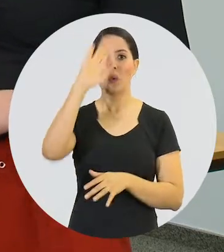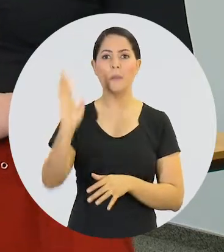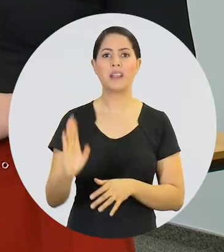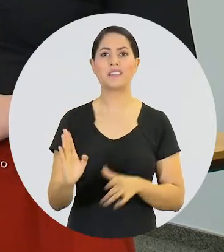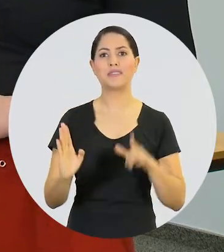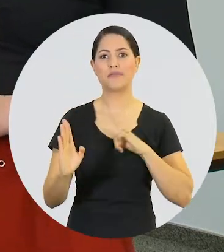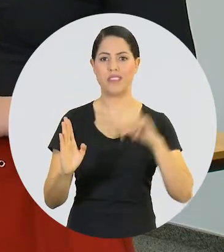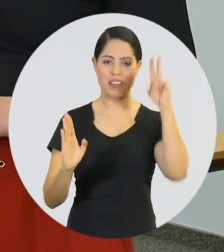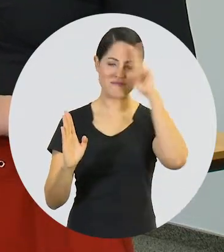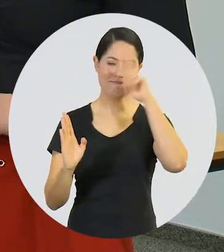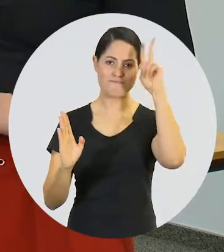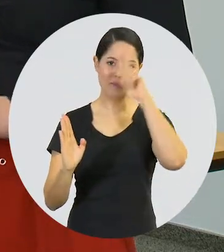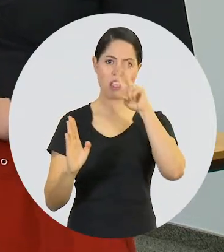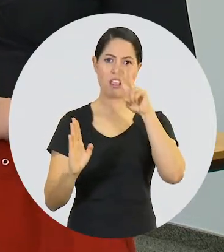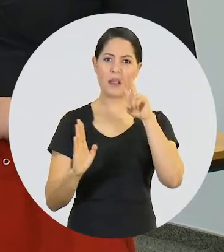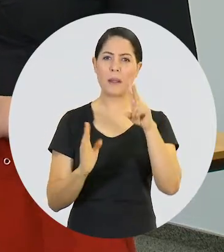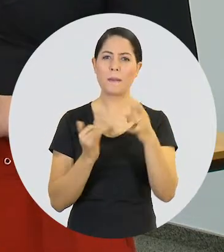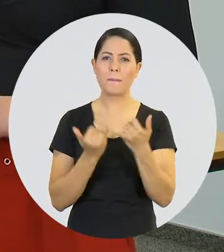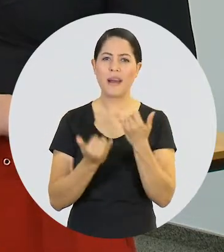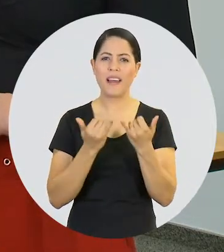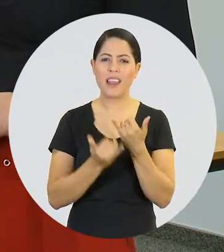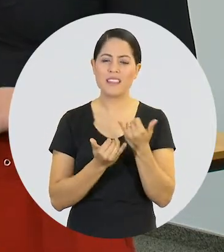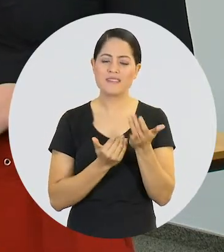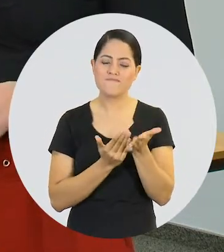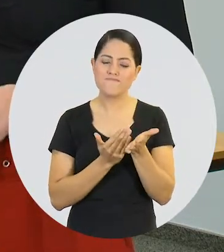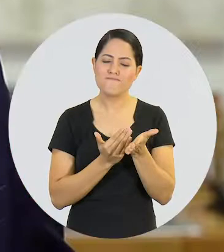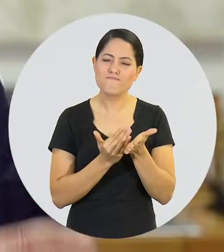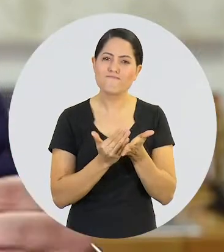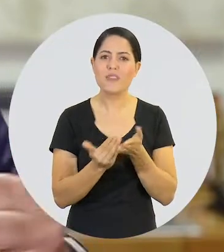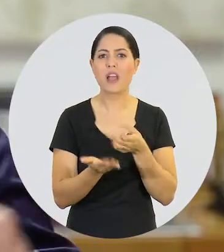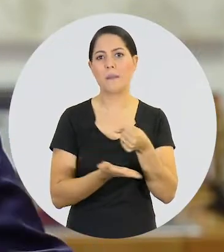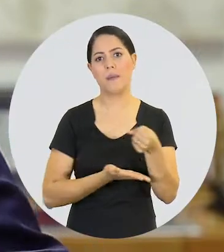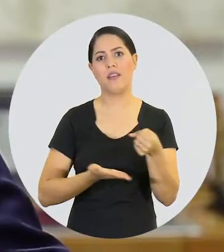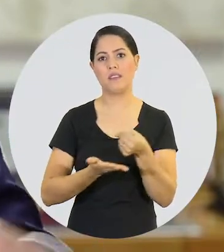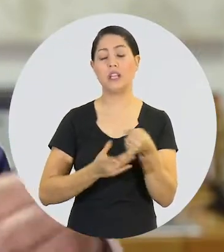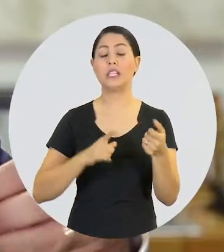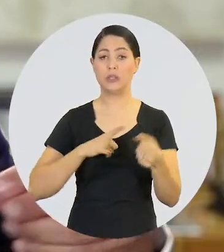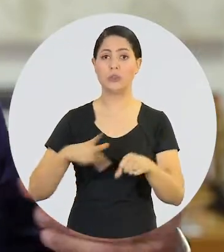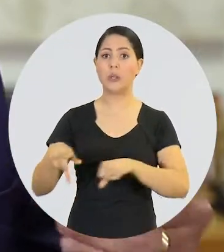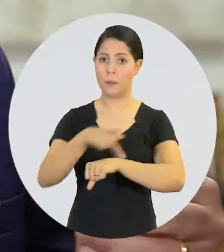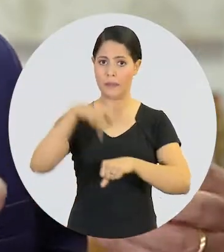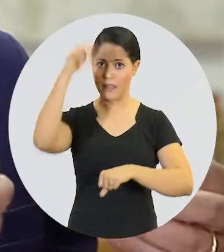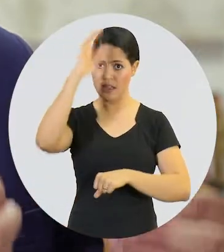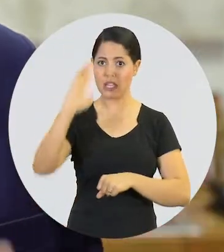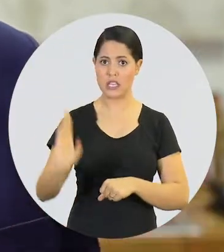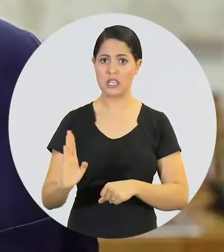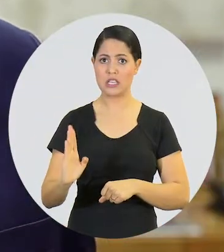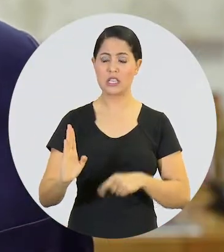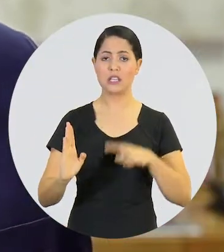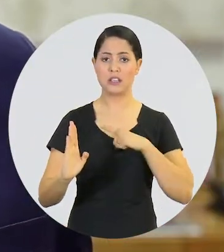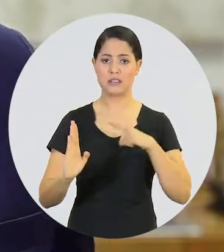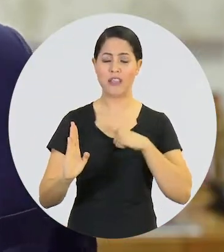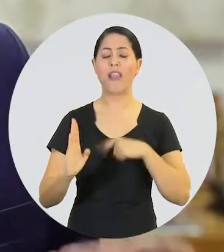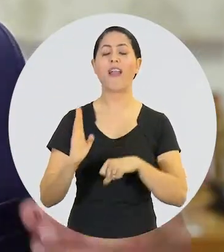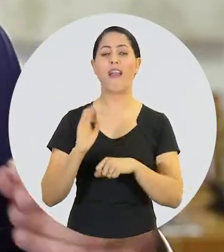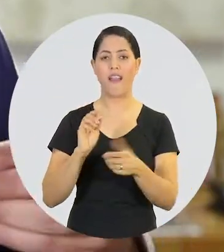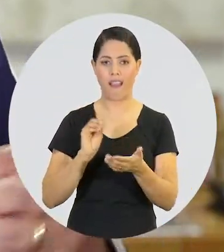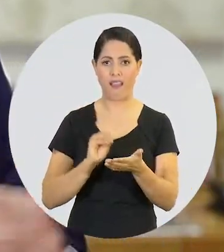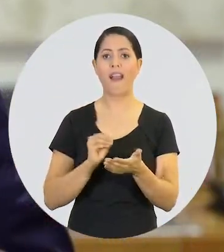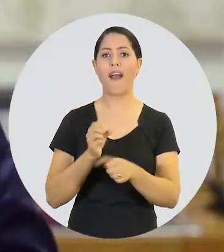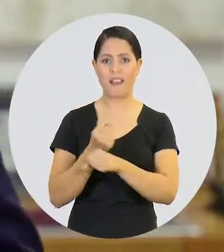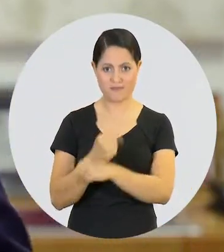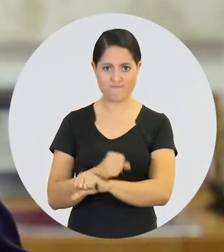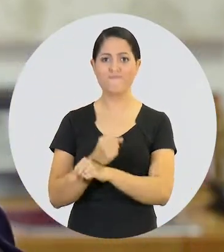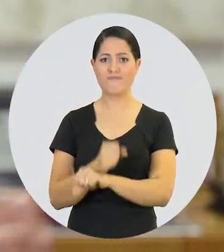desconsiderar esse trabalho, que é um trabalho de formiguinha mesmo, né? Então, nós temos um país com uma matriz escravocrata,